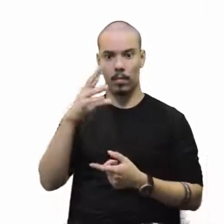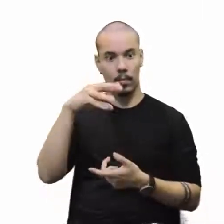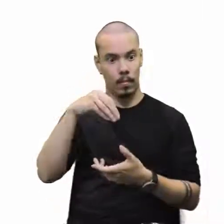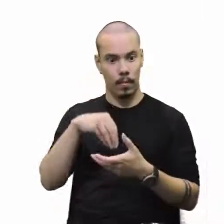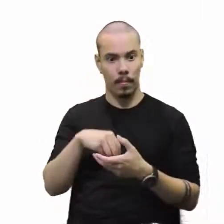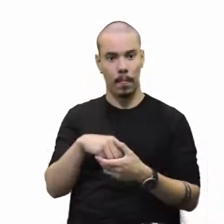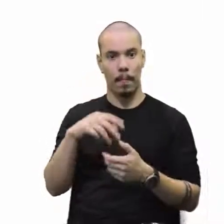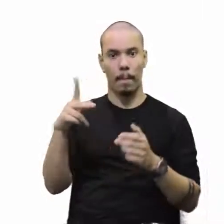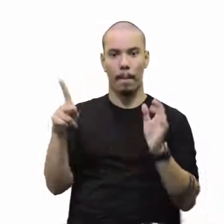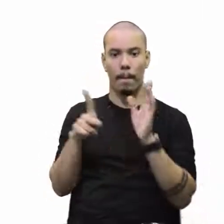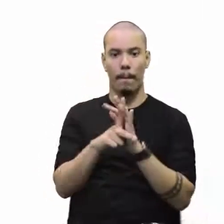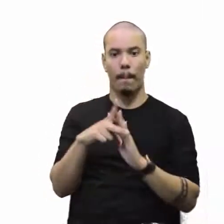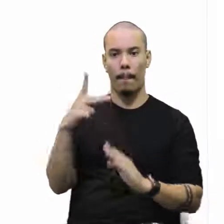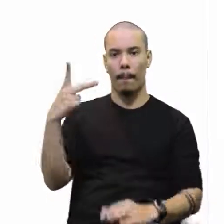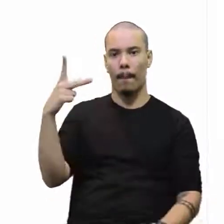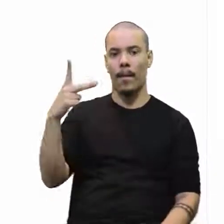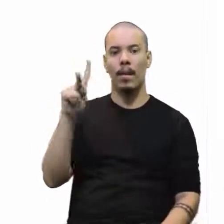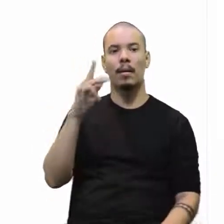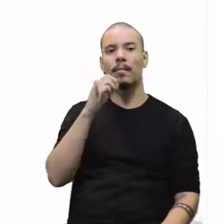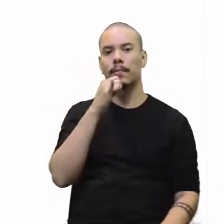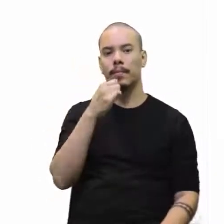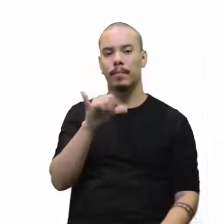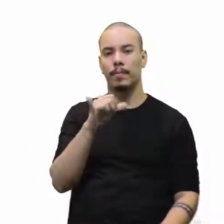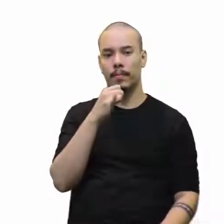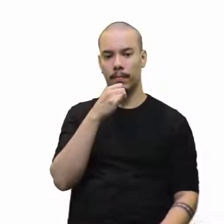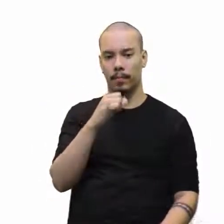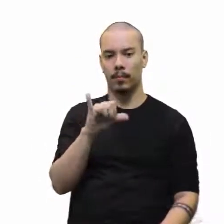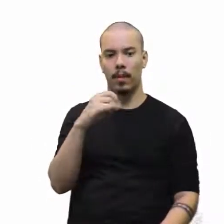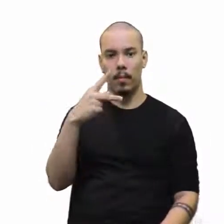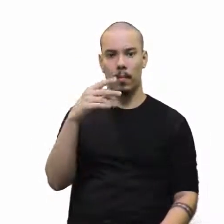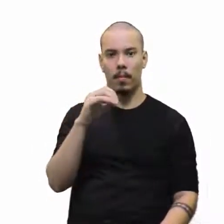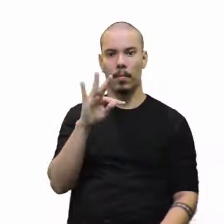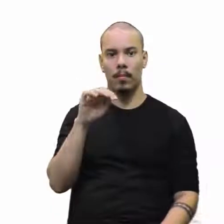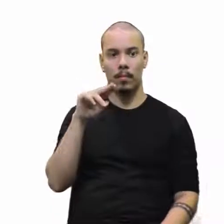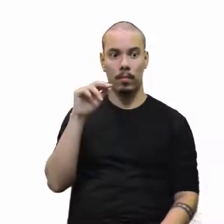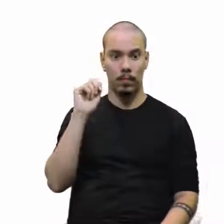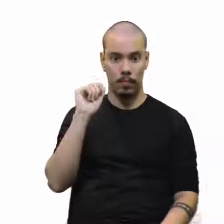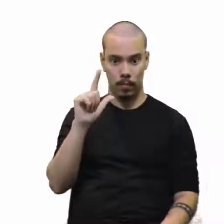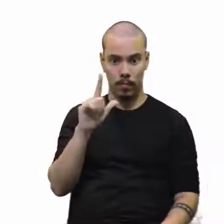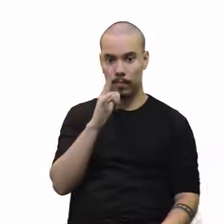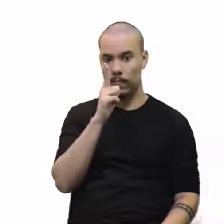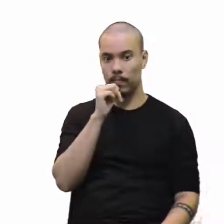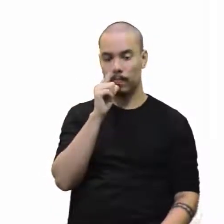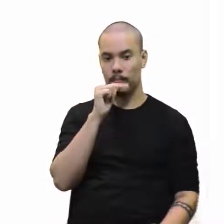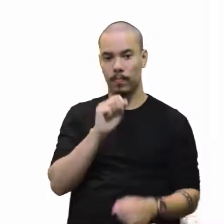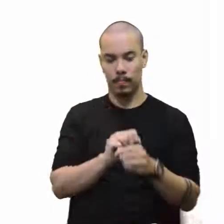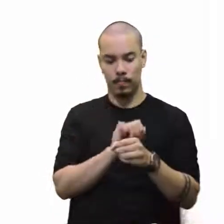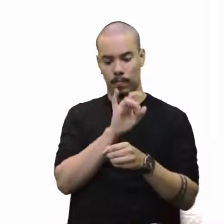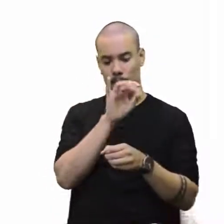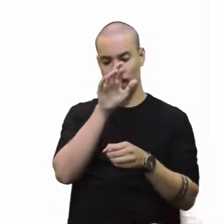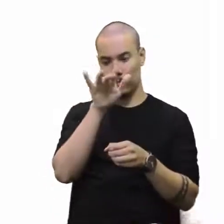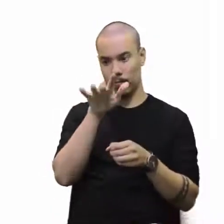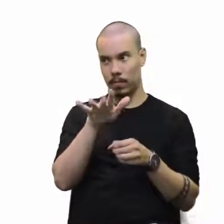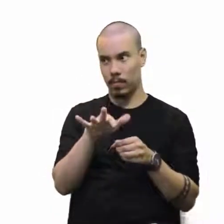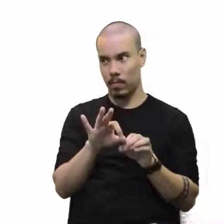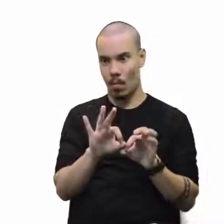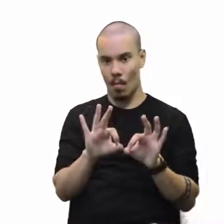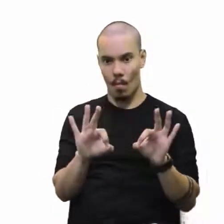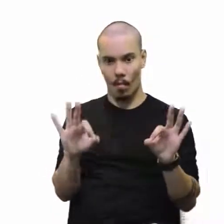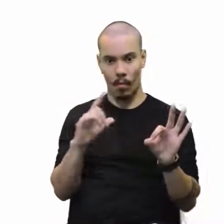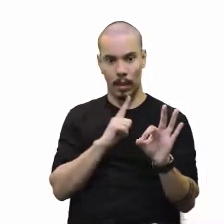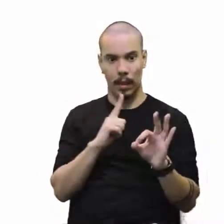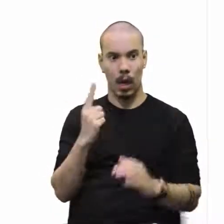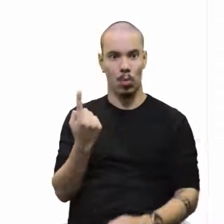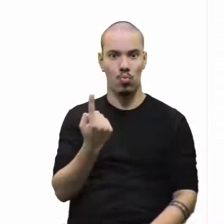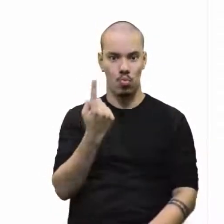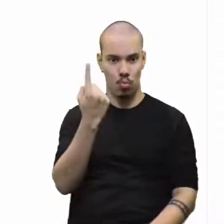é de energia potencial, a queda d'água, né? Aí a água desce, passa pela turbina. Tem uma altura